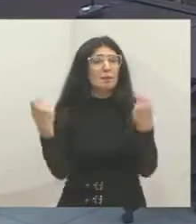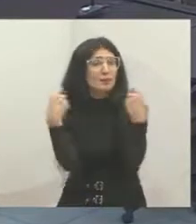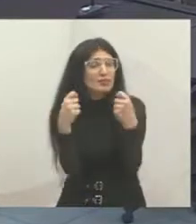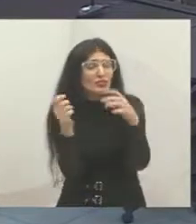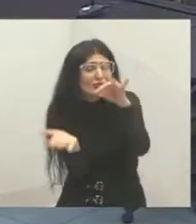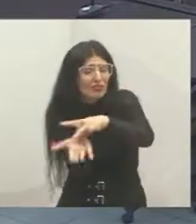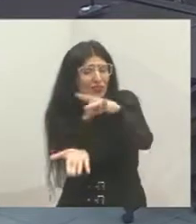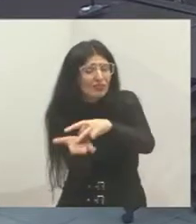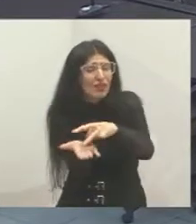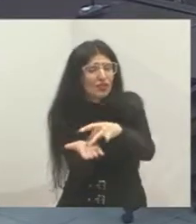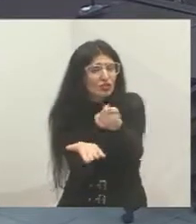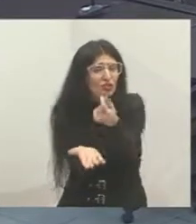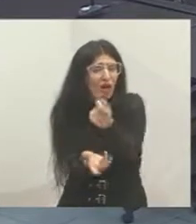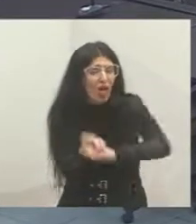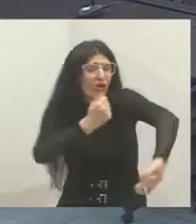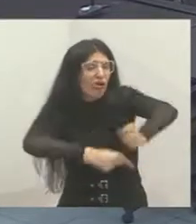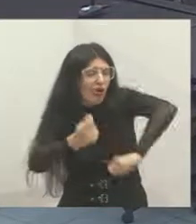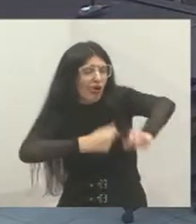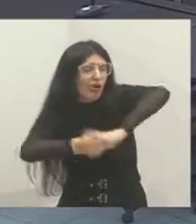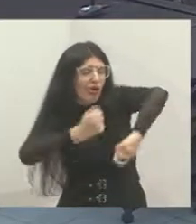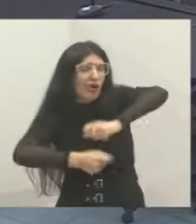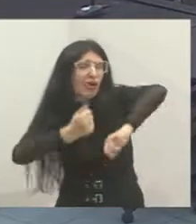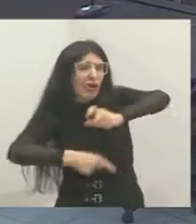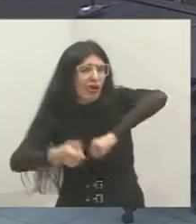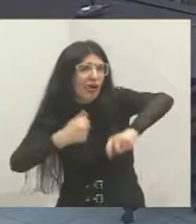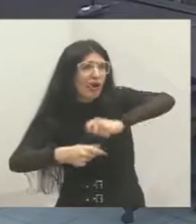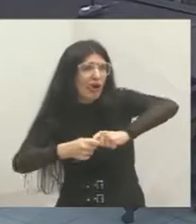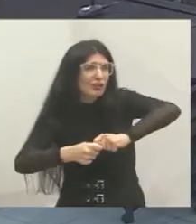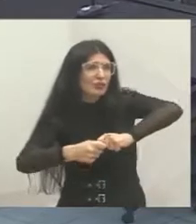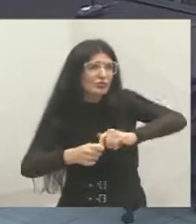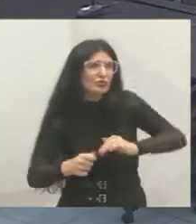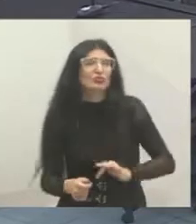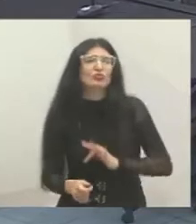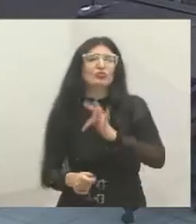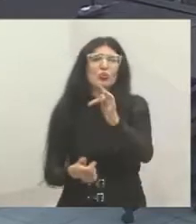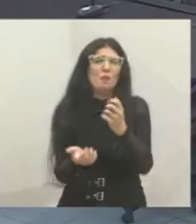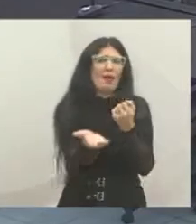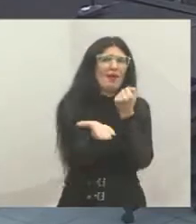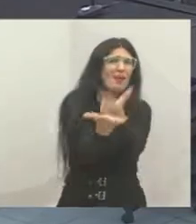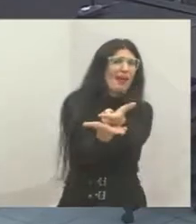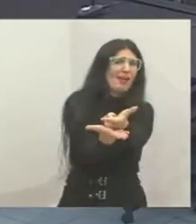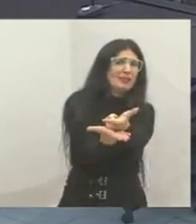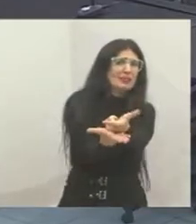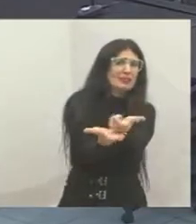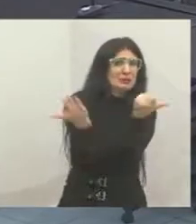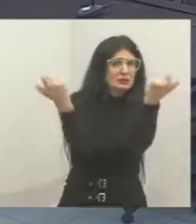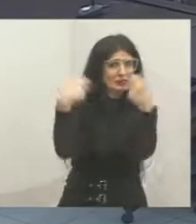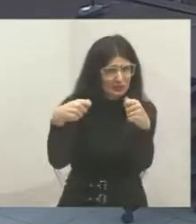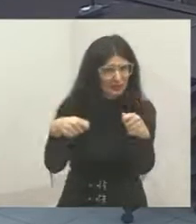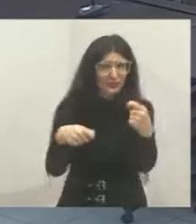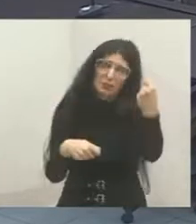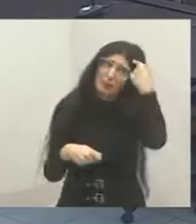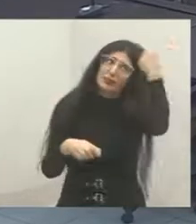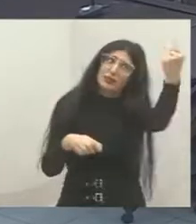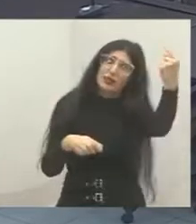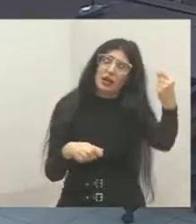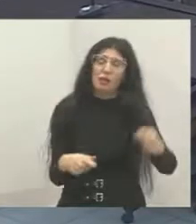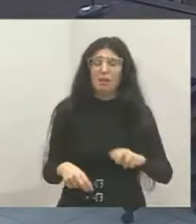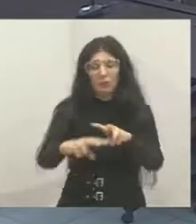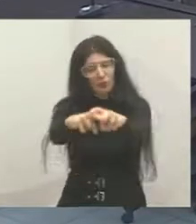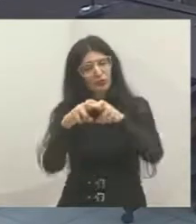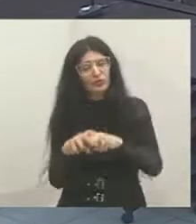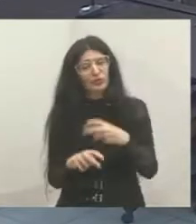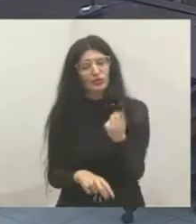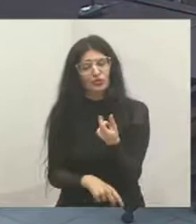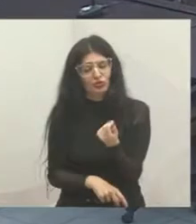verdade para cobrir essas possíveis despesas que vão ocorrer. Você está dizendo orçamento, mas 700 não é orçamento, é receita, mas tudo bem.